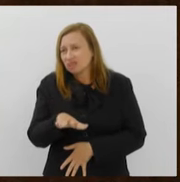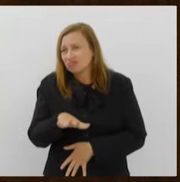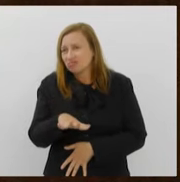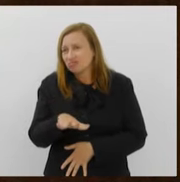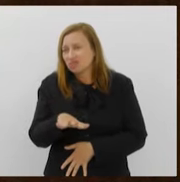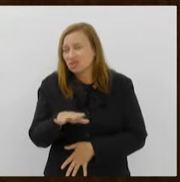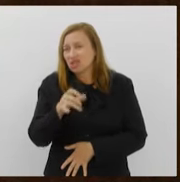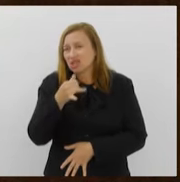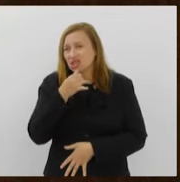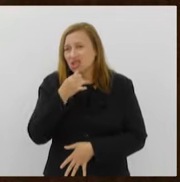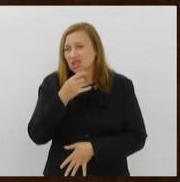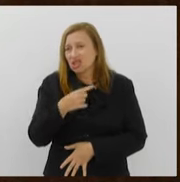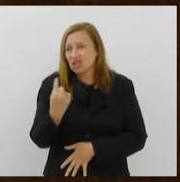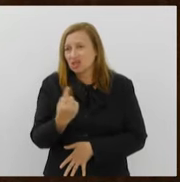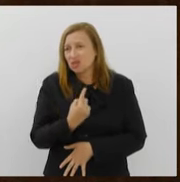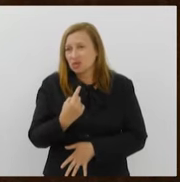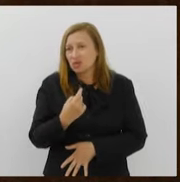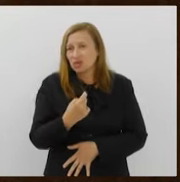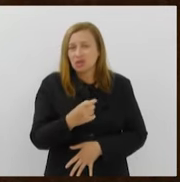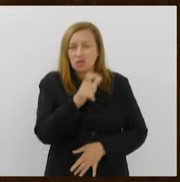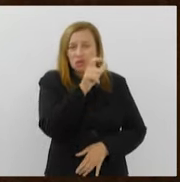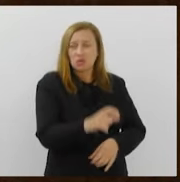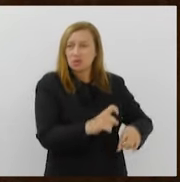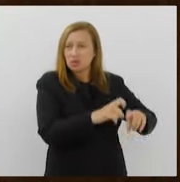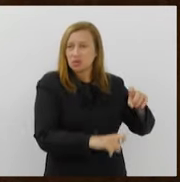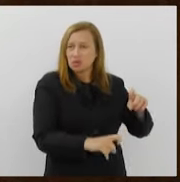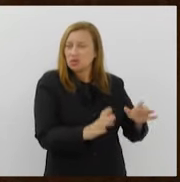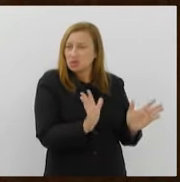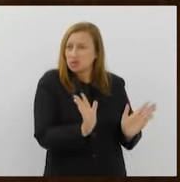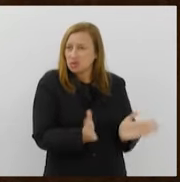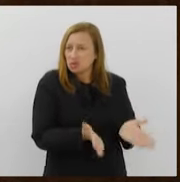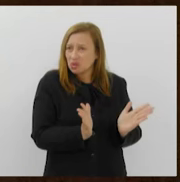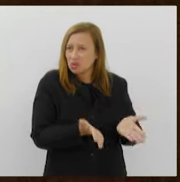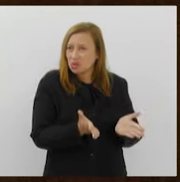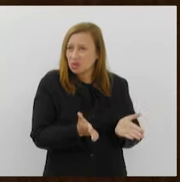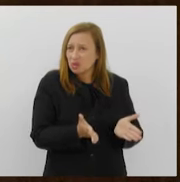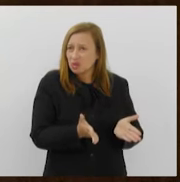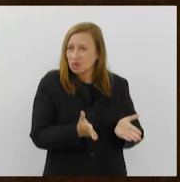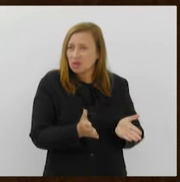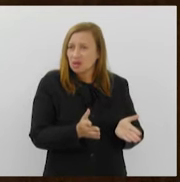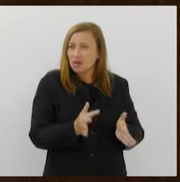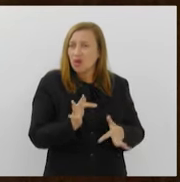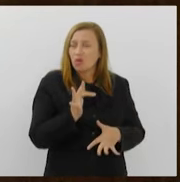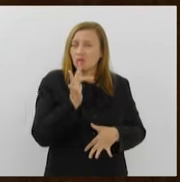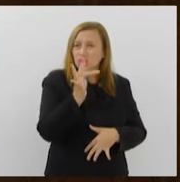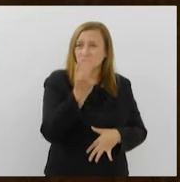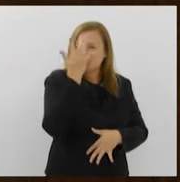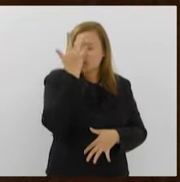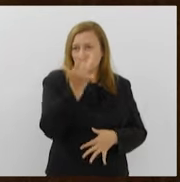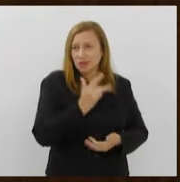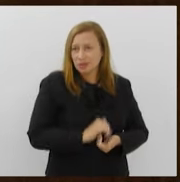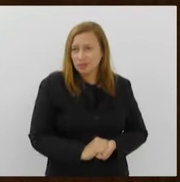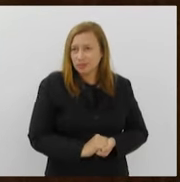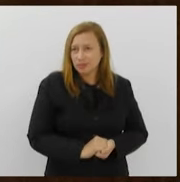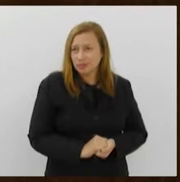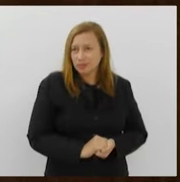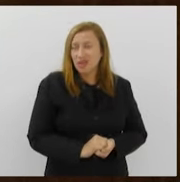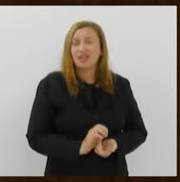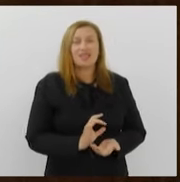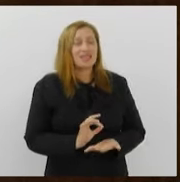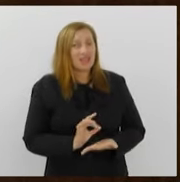aflige. E o abusador de hoje, o abusado de hoje será o abusado de amanhã. Na